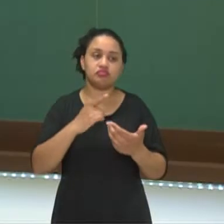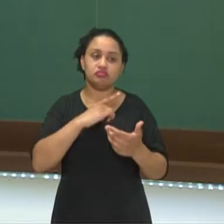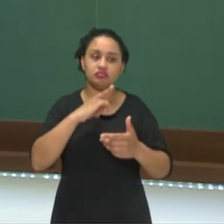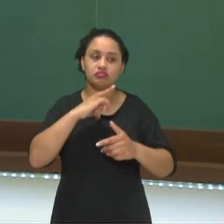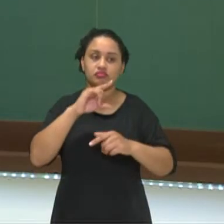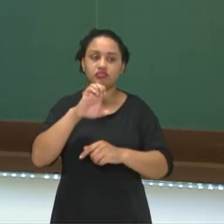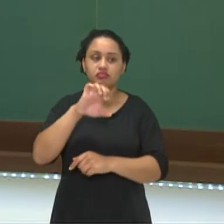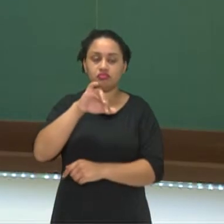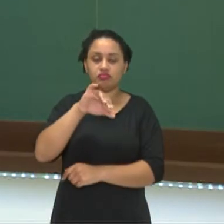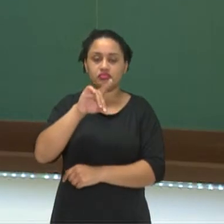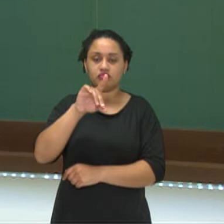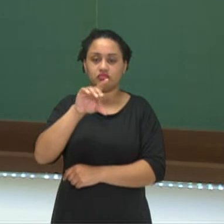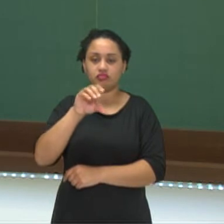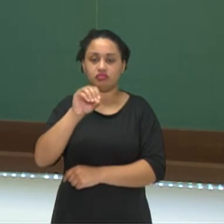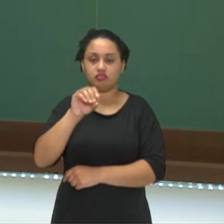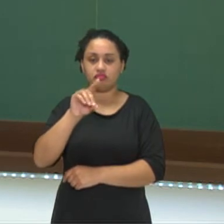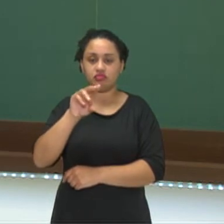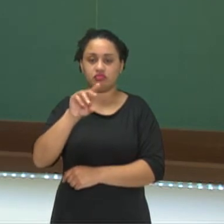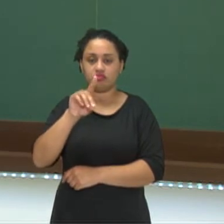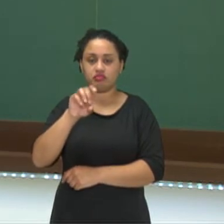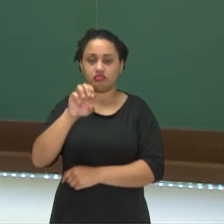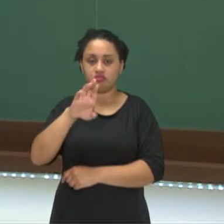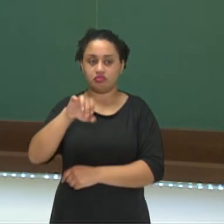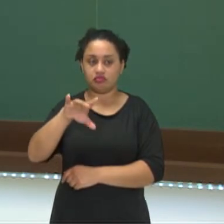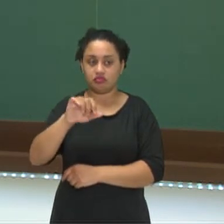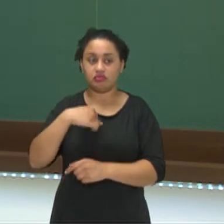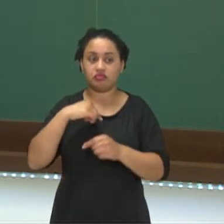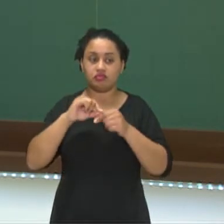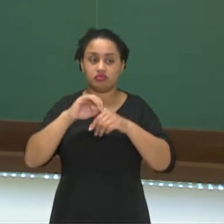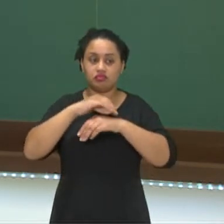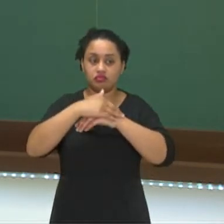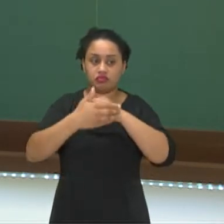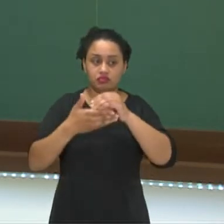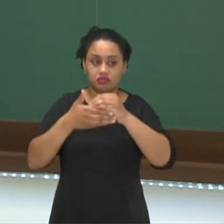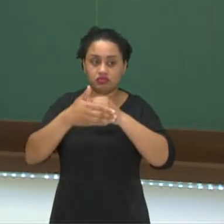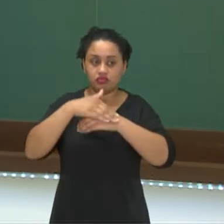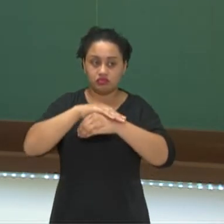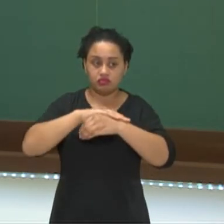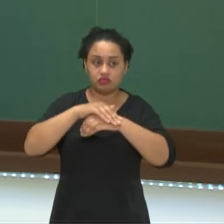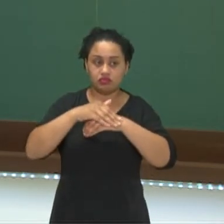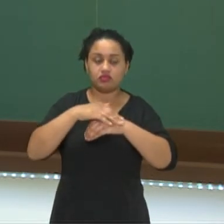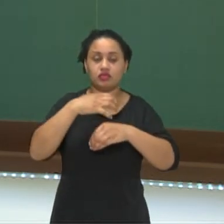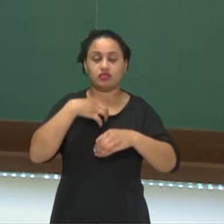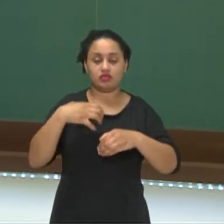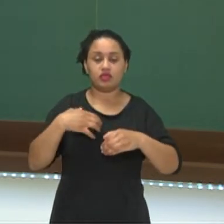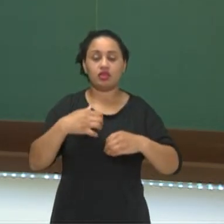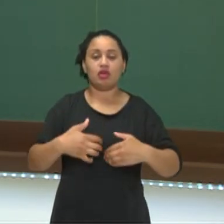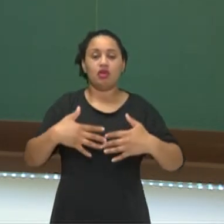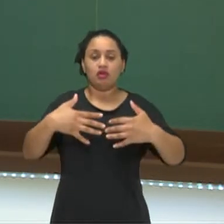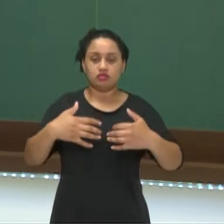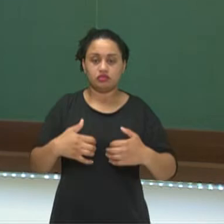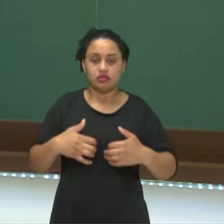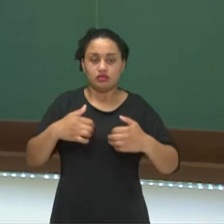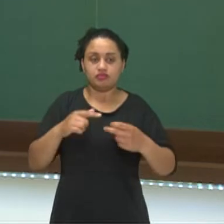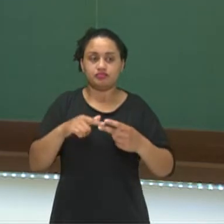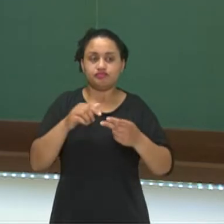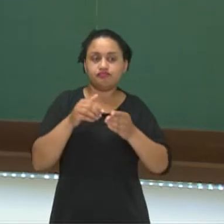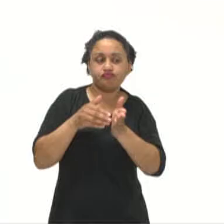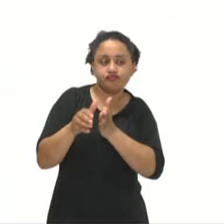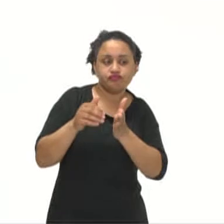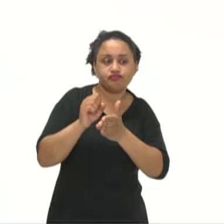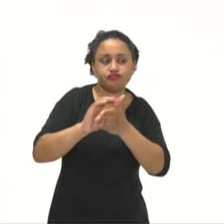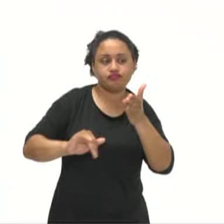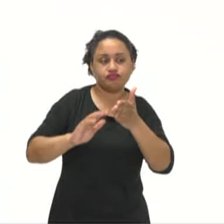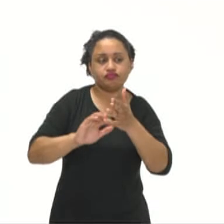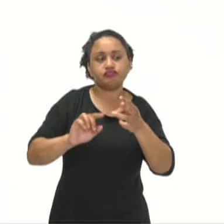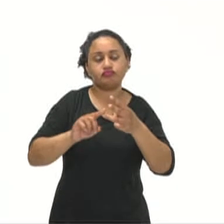a endoderme, que vai formar, então, o revestimento epitelial dos sistemas respiratório, excretor,